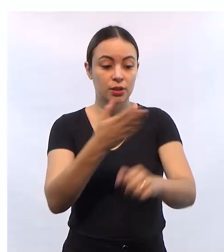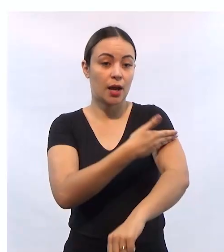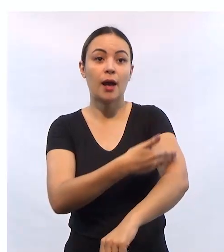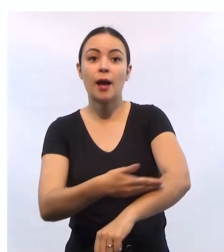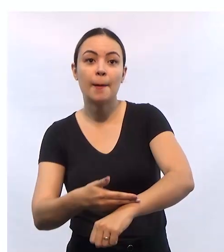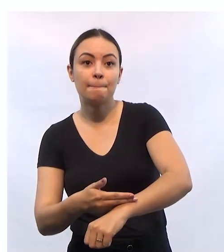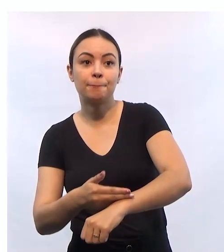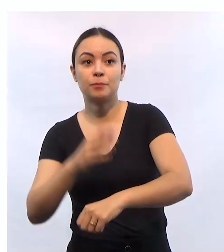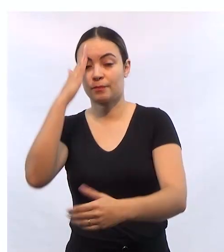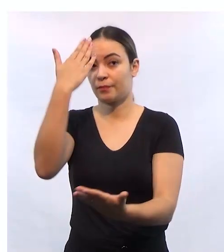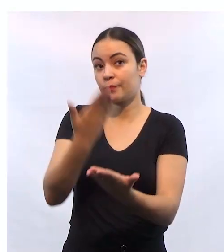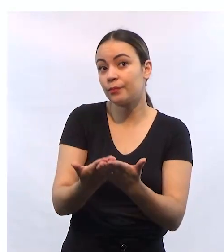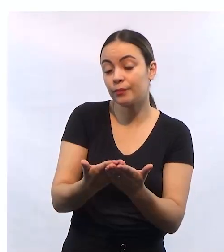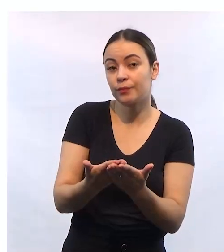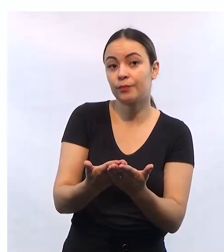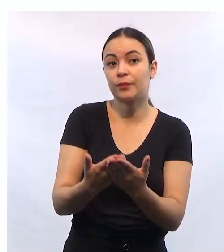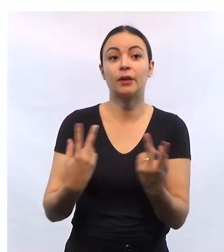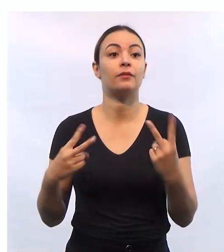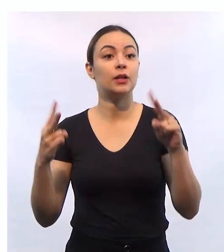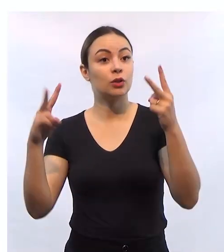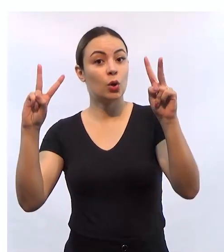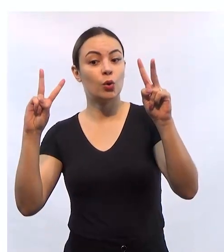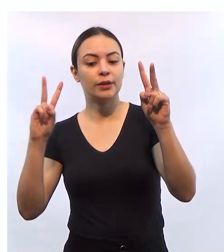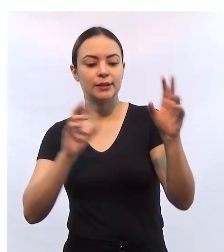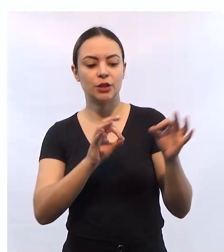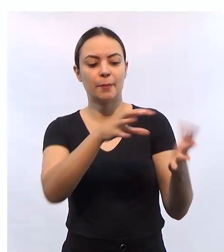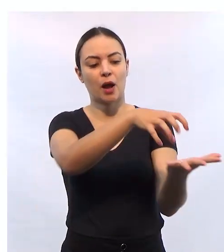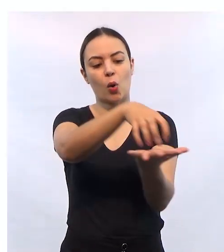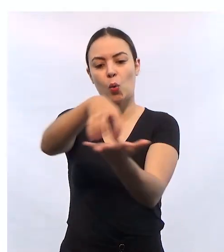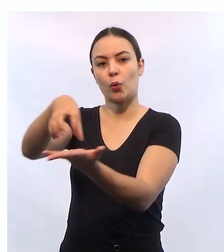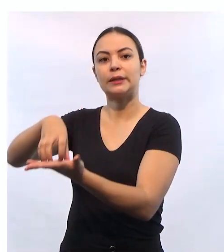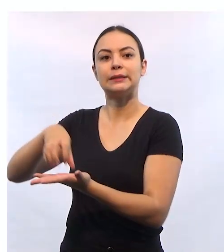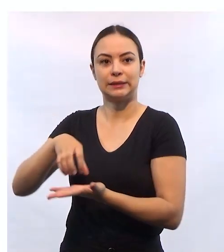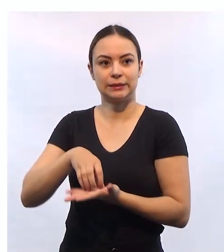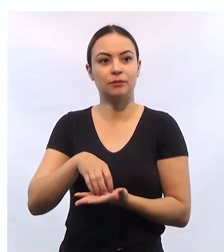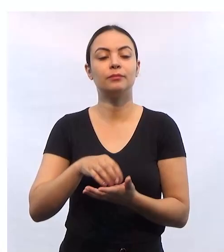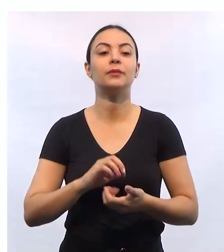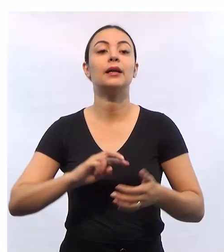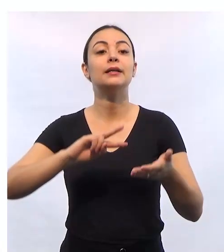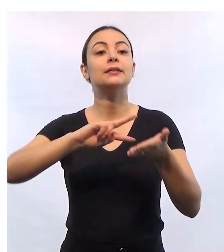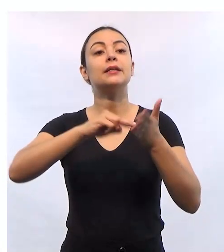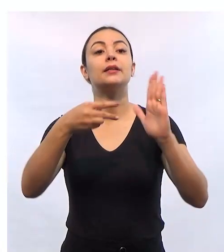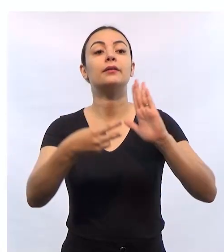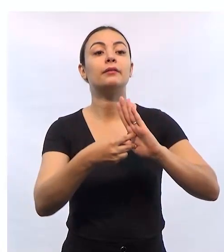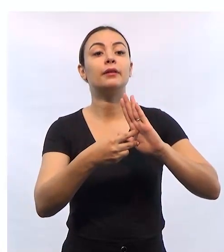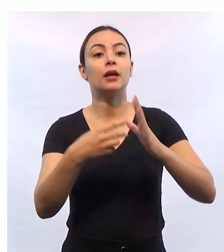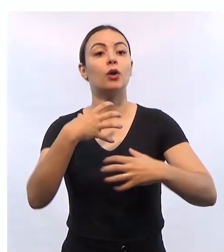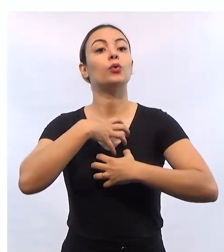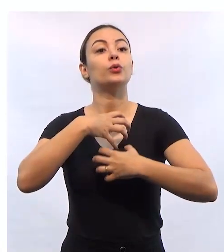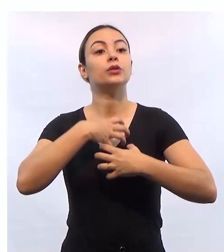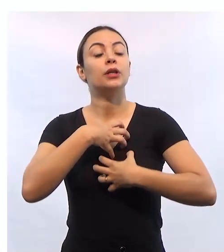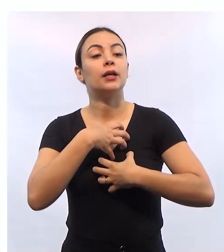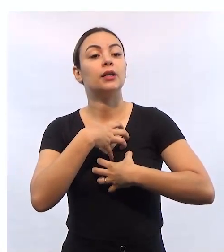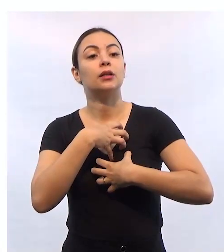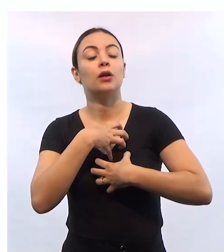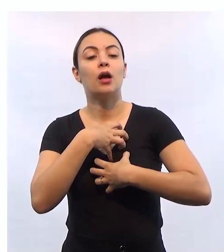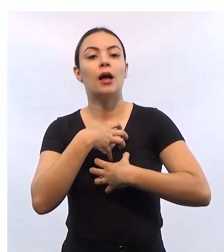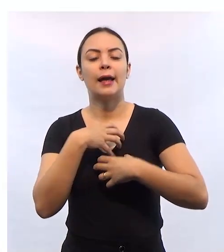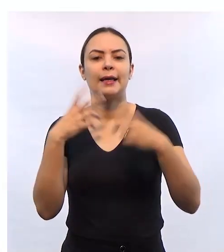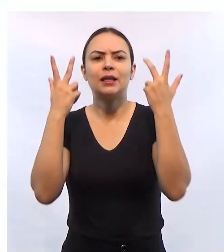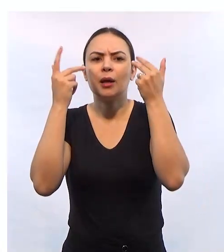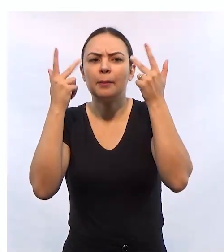hábitos, crenças, tradições e valores de uma organização. É aquilo que representa a maneira tradicional